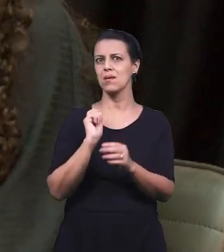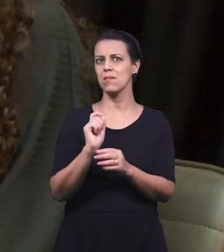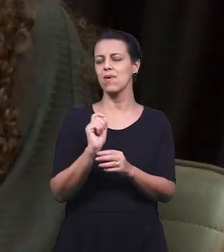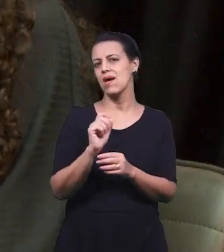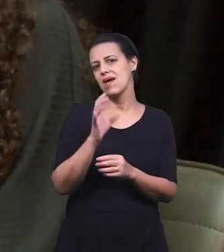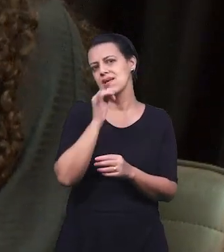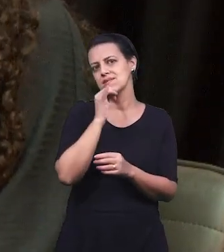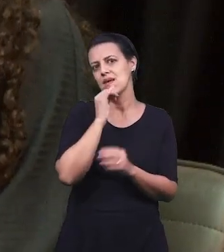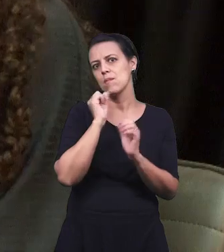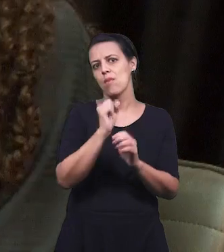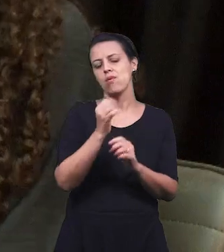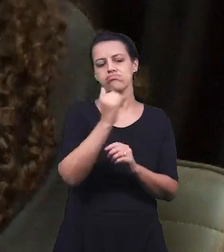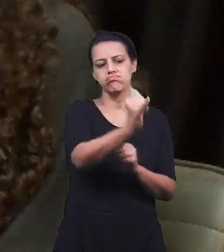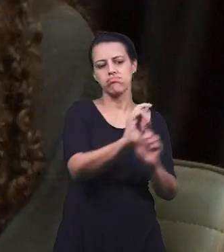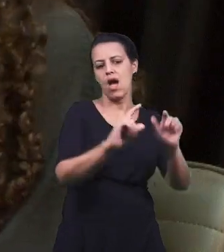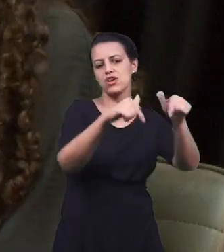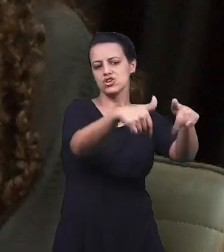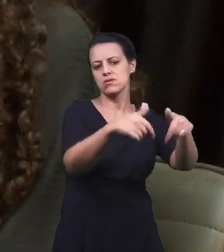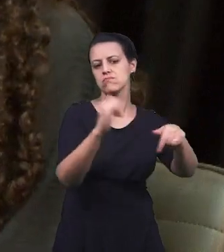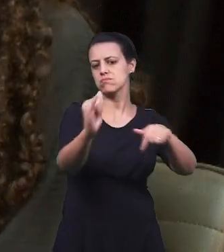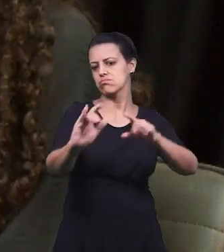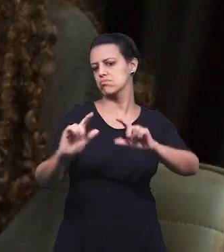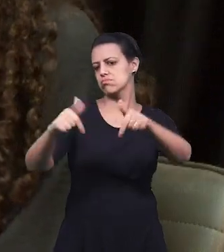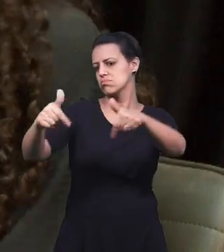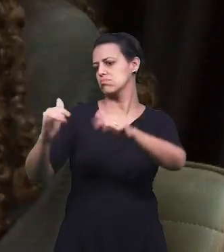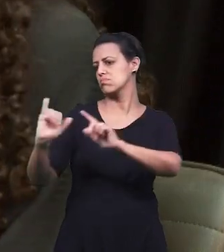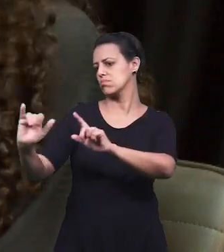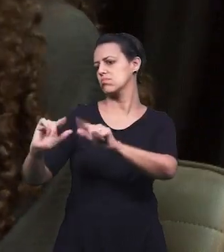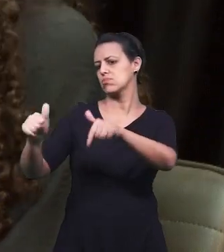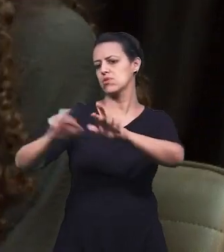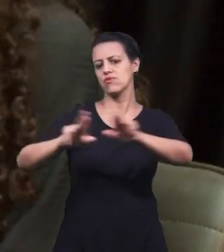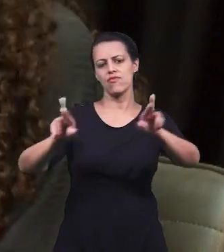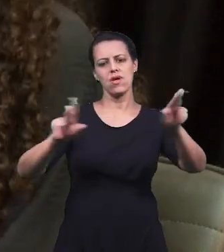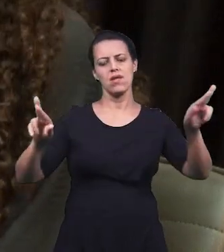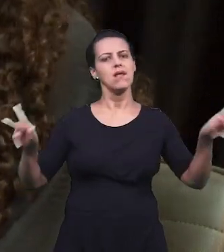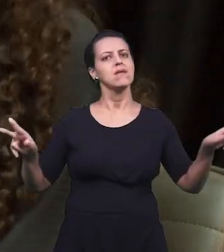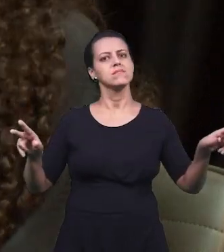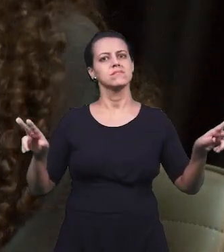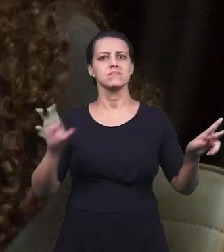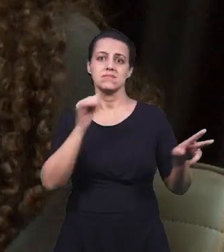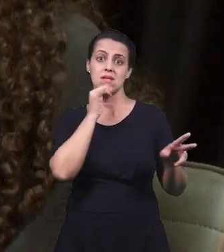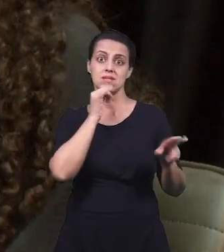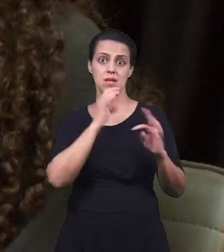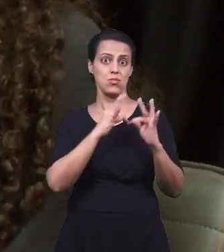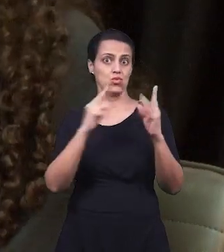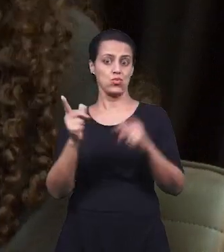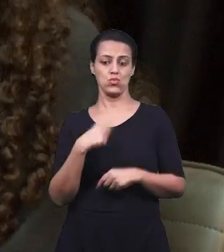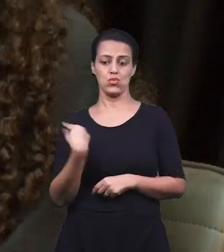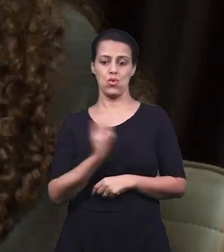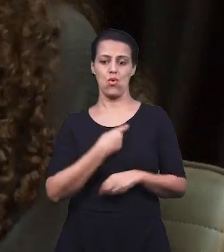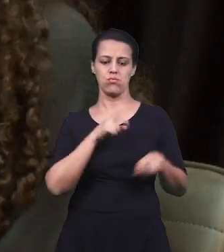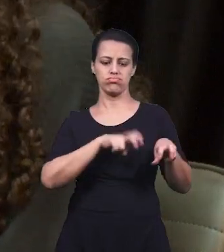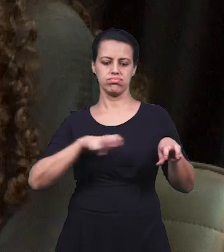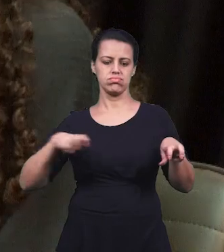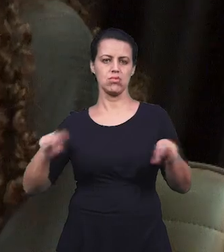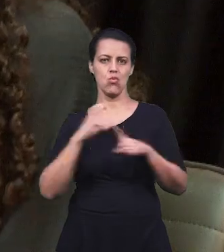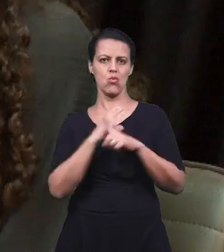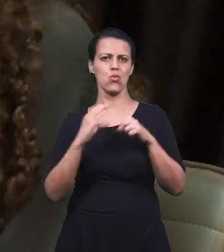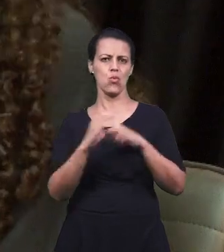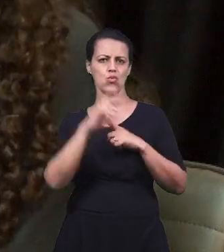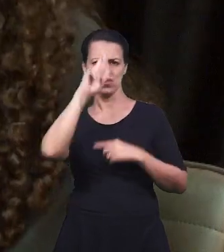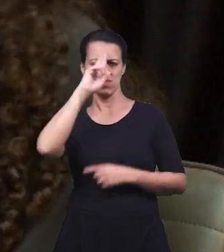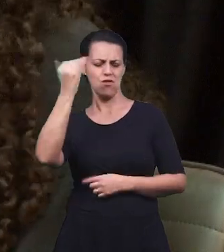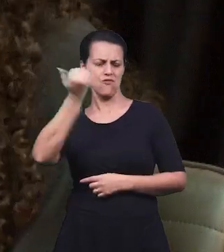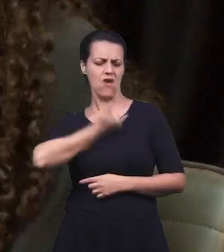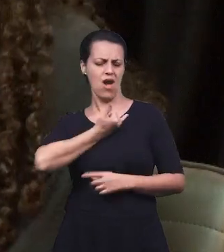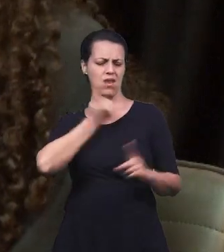de efeito para um, para outro, é o Senhor falando. Como se todos nós aqui estivéssemos num culto, o Senhor fala de uma forma